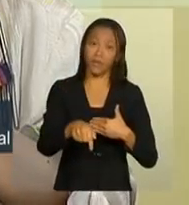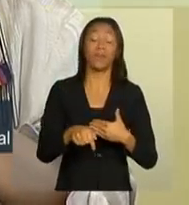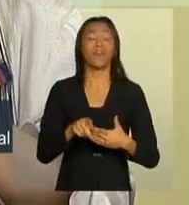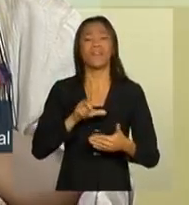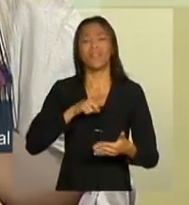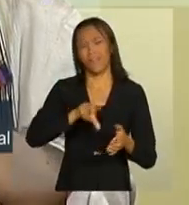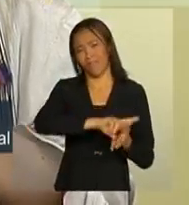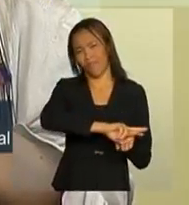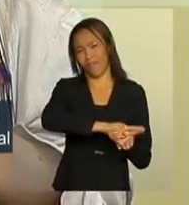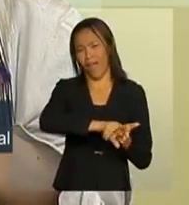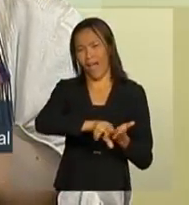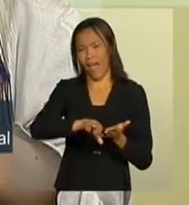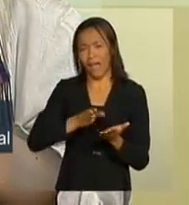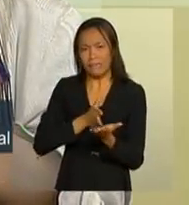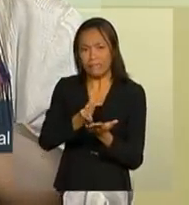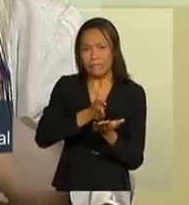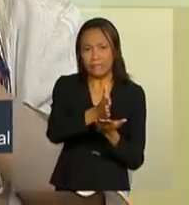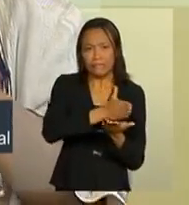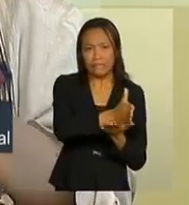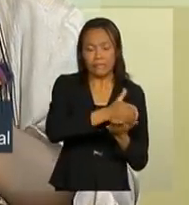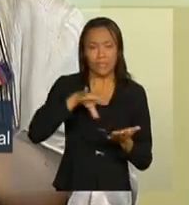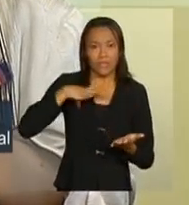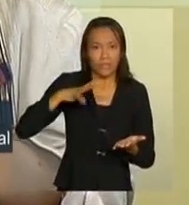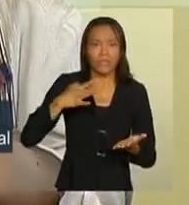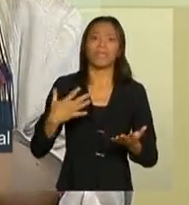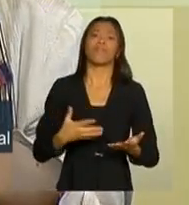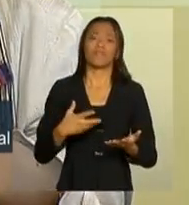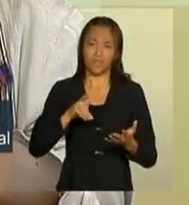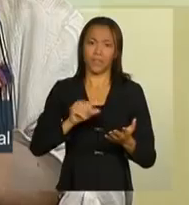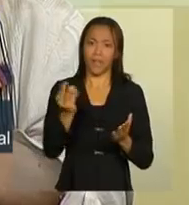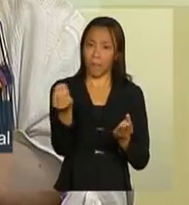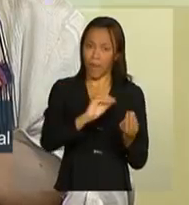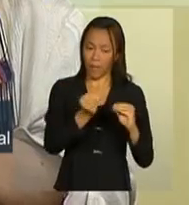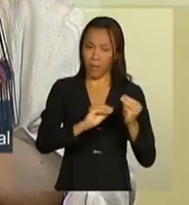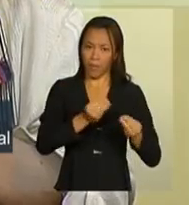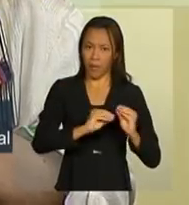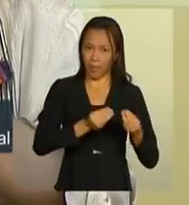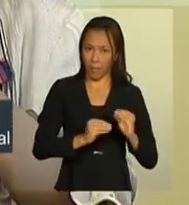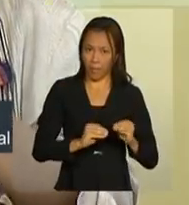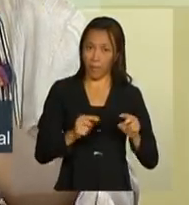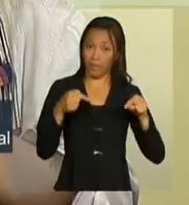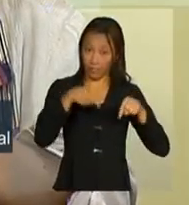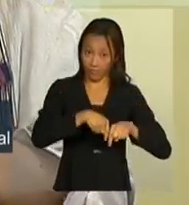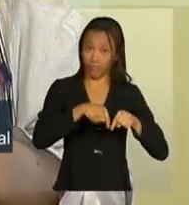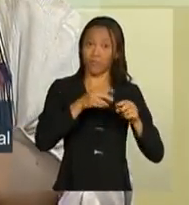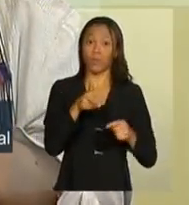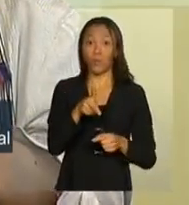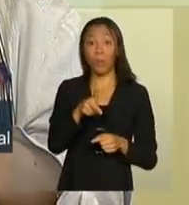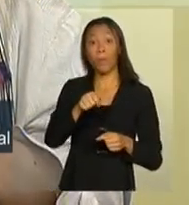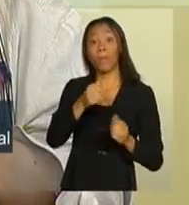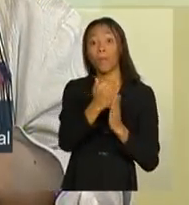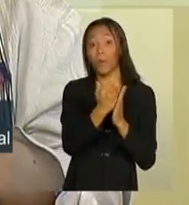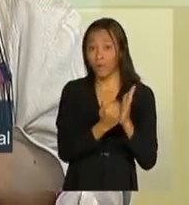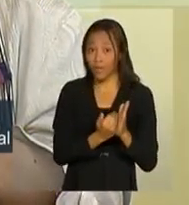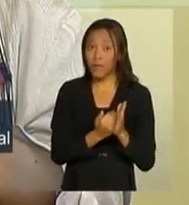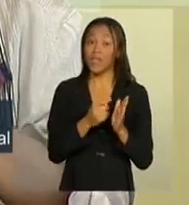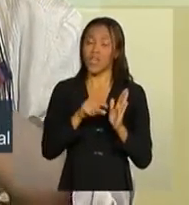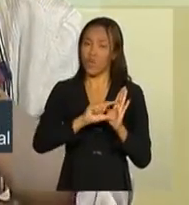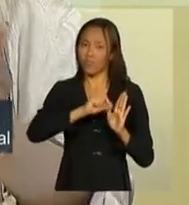vários desafios que estão colocados na execução do programa. E eu destacaria entre esses